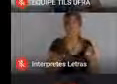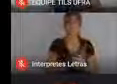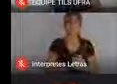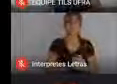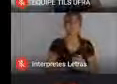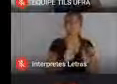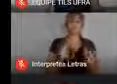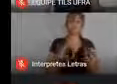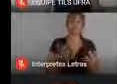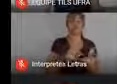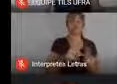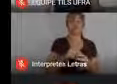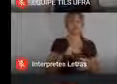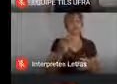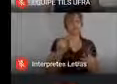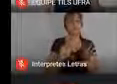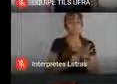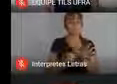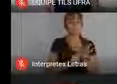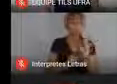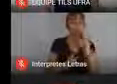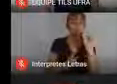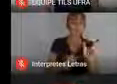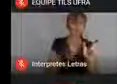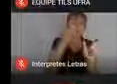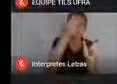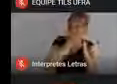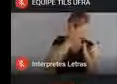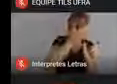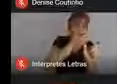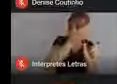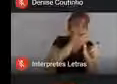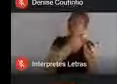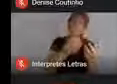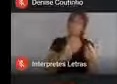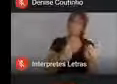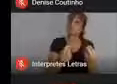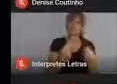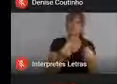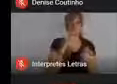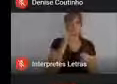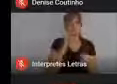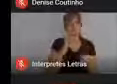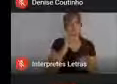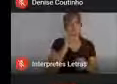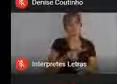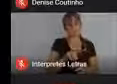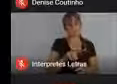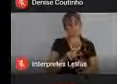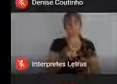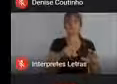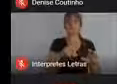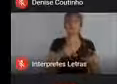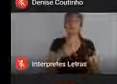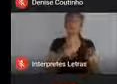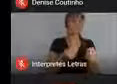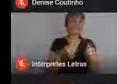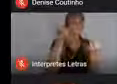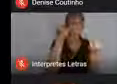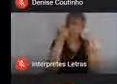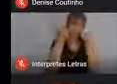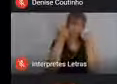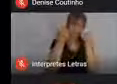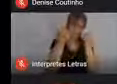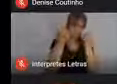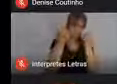as invisibilidades. Né? Há muita coisa que não é vista. Há muita informação, há muito